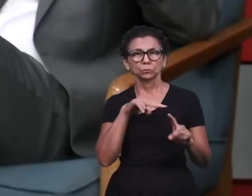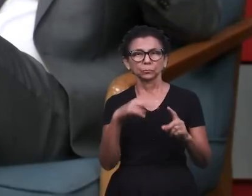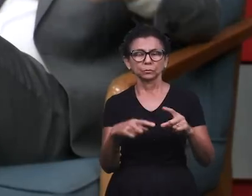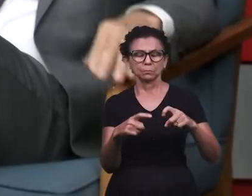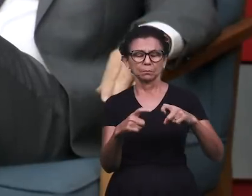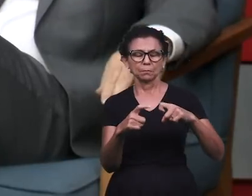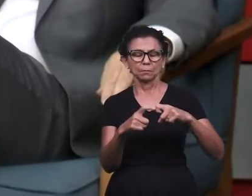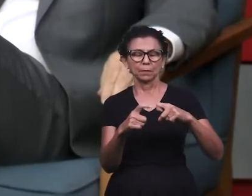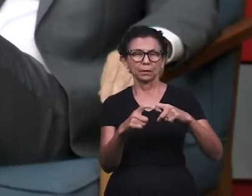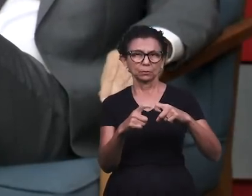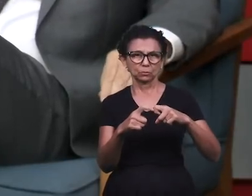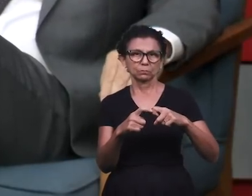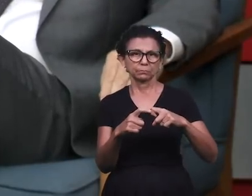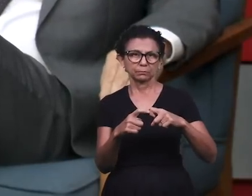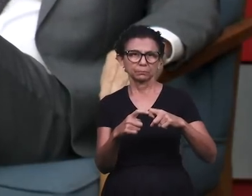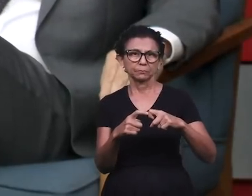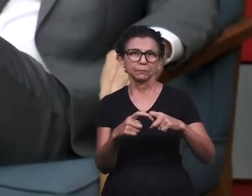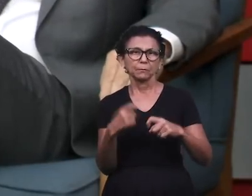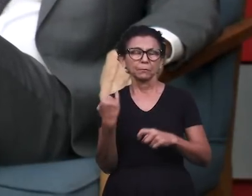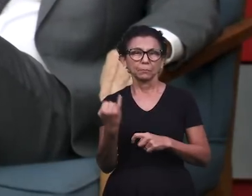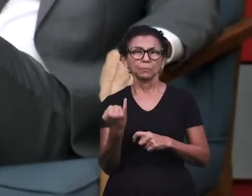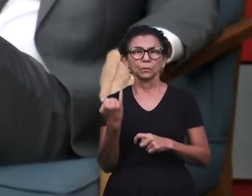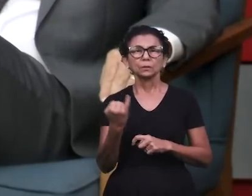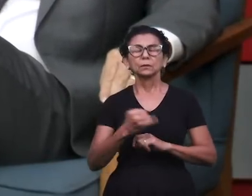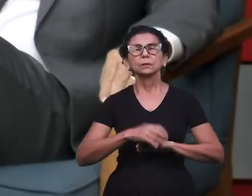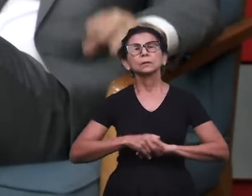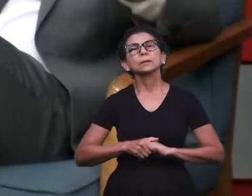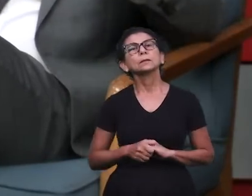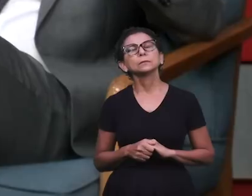nos colocarmos uma linha dentro